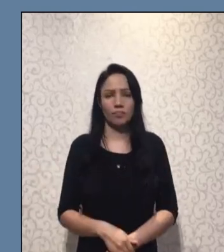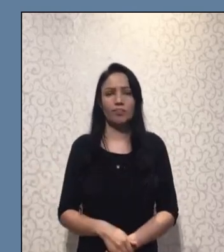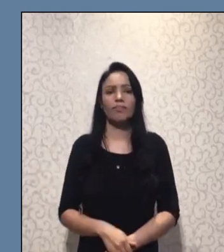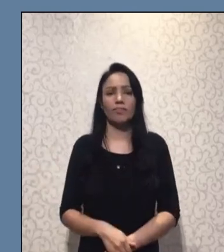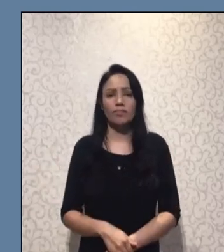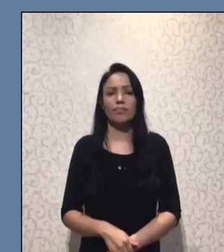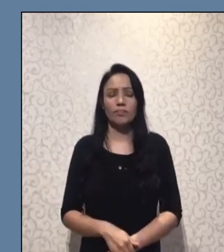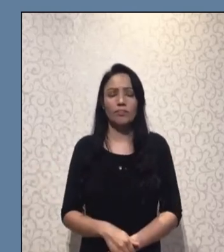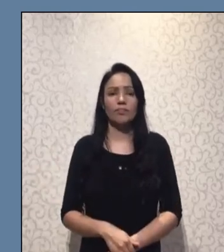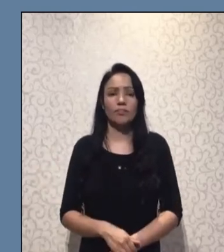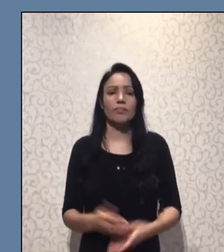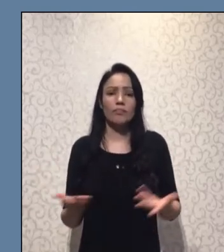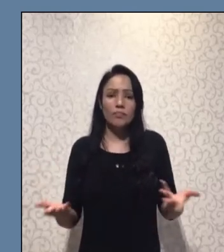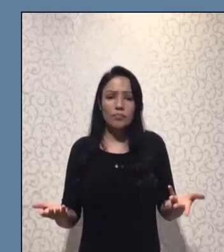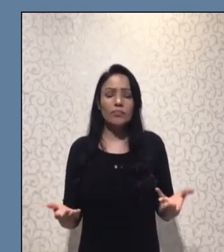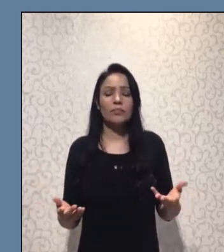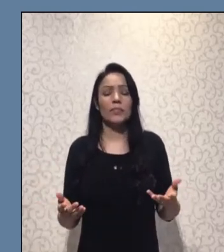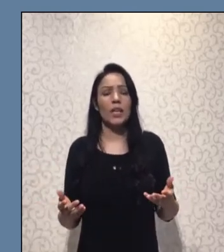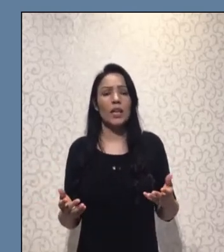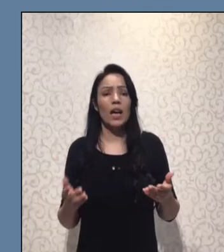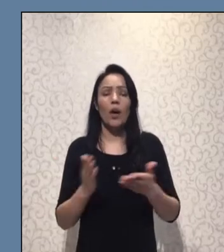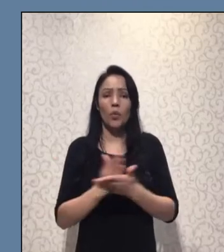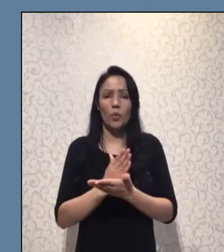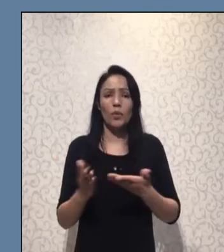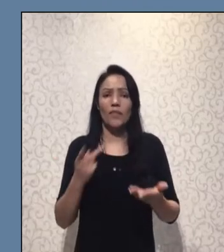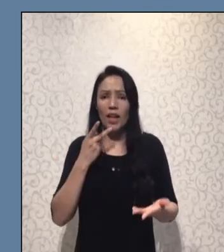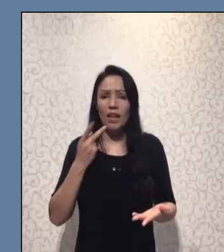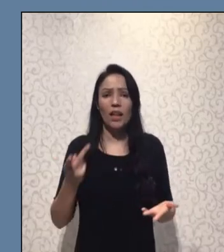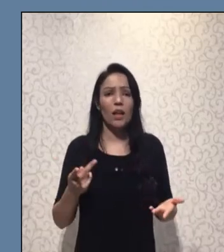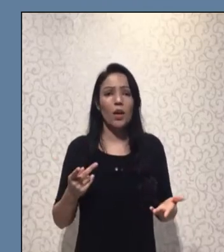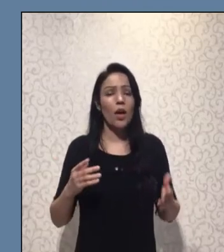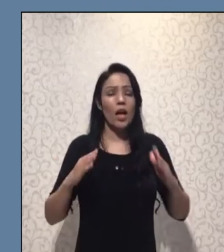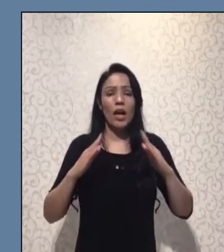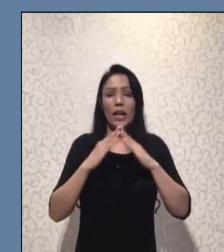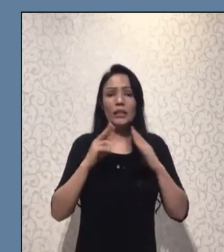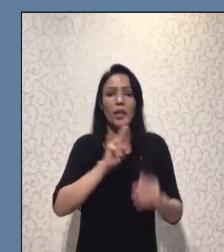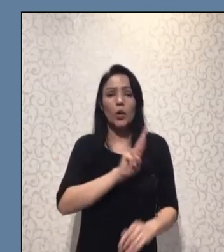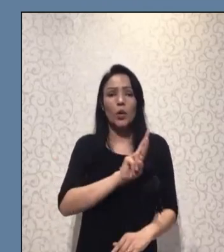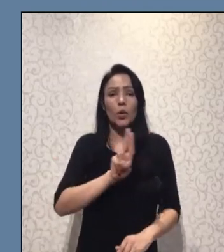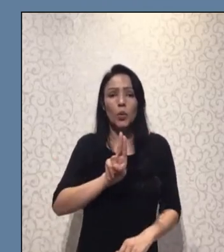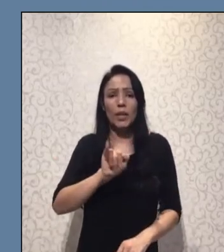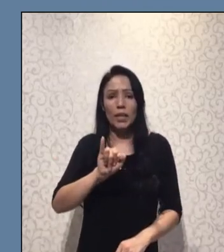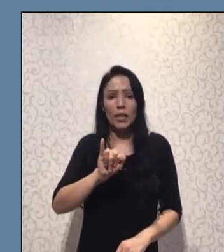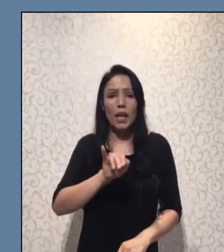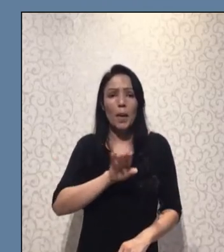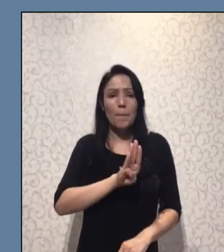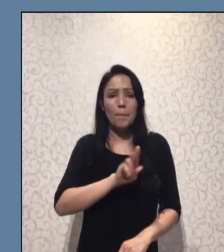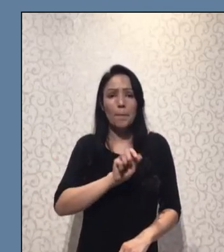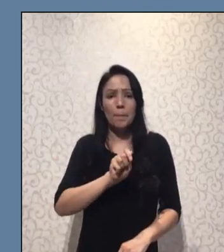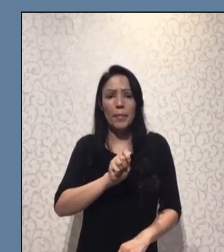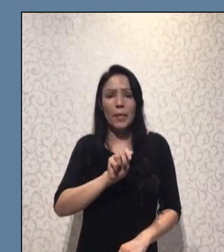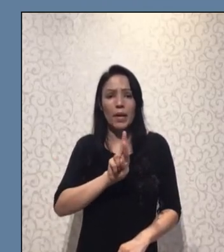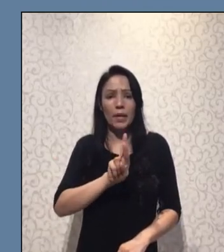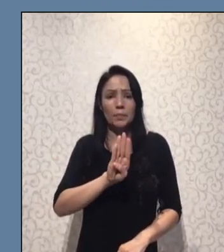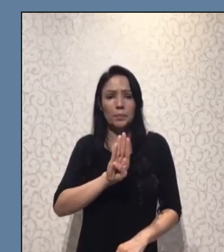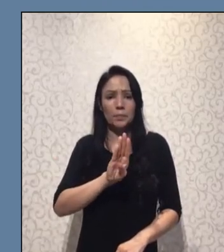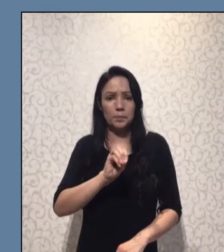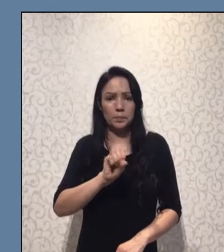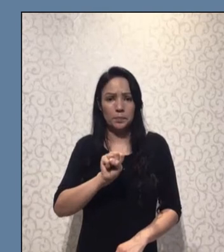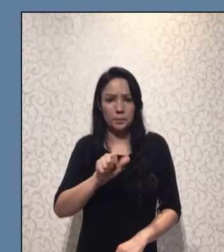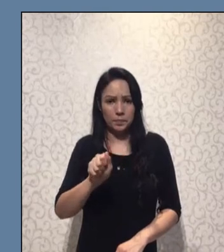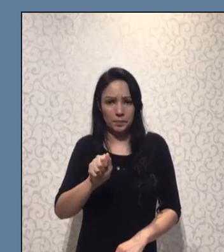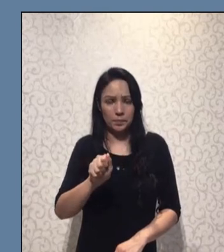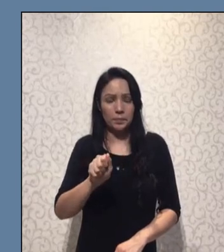Cinemateca. Bom, a gente pode elencar a Casa de Rui Barbosa. Então, os museus, corremos